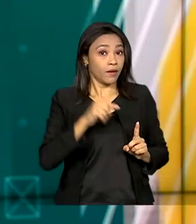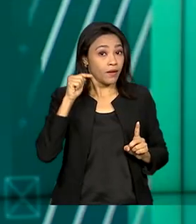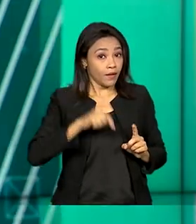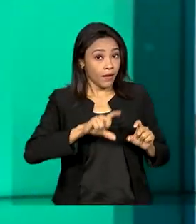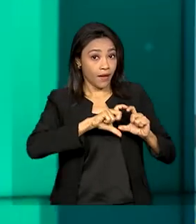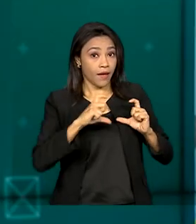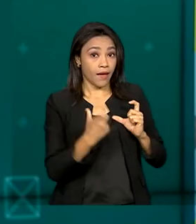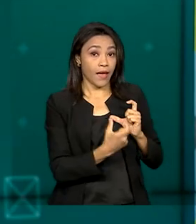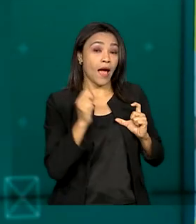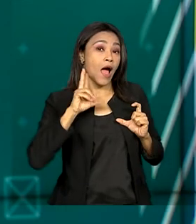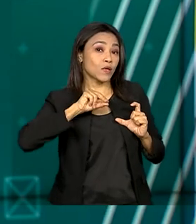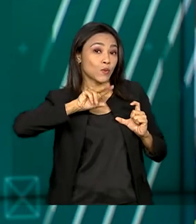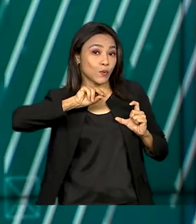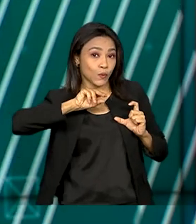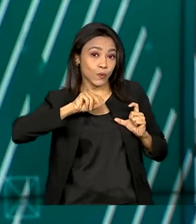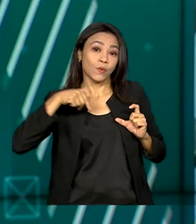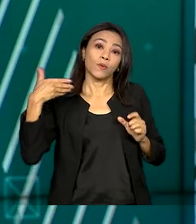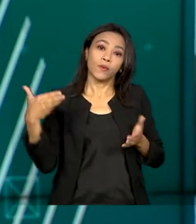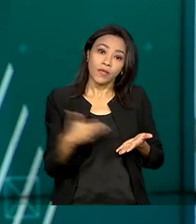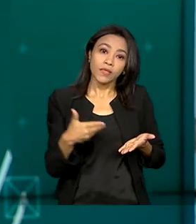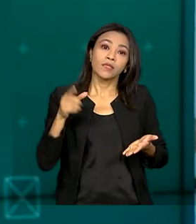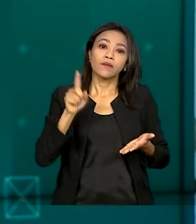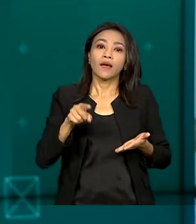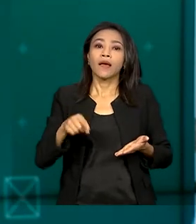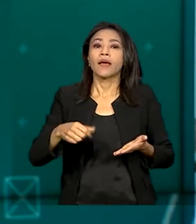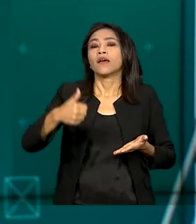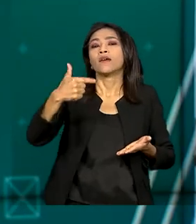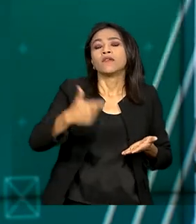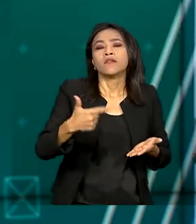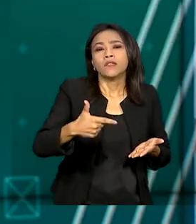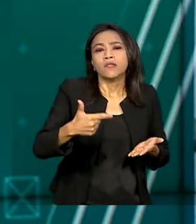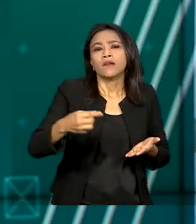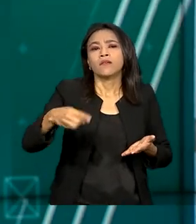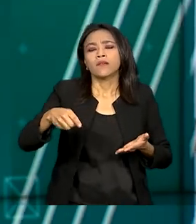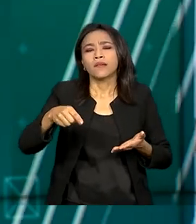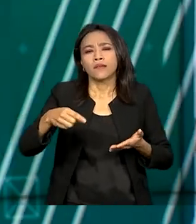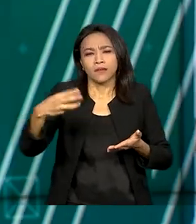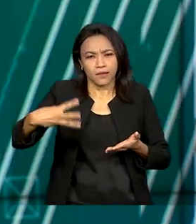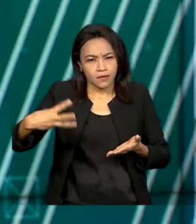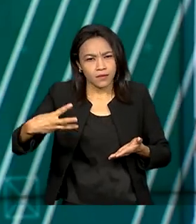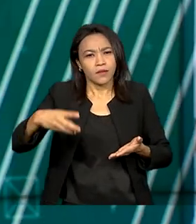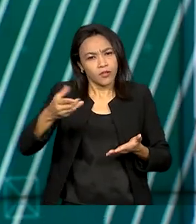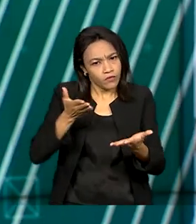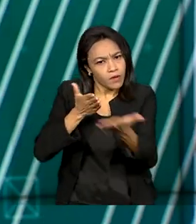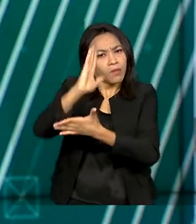Este é o vigésimo terceiro produto a base de cannabis para uso medicinal aprovado no Brasil